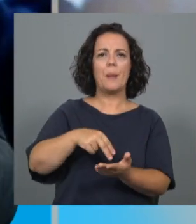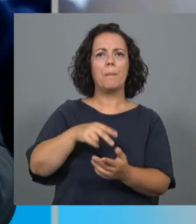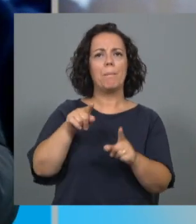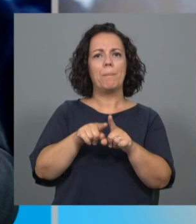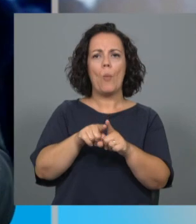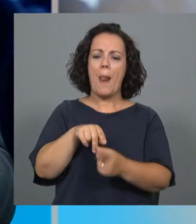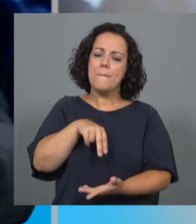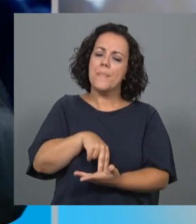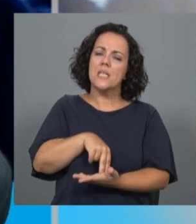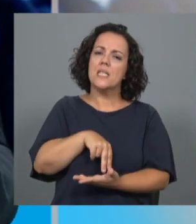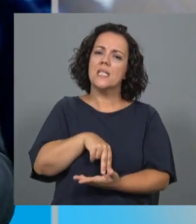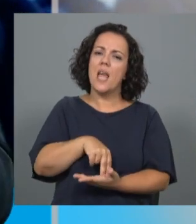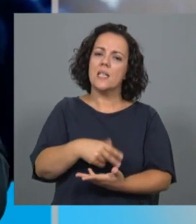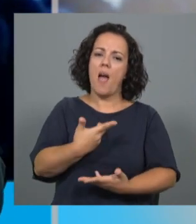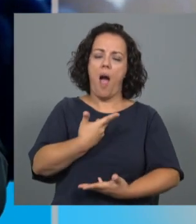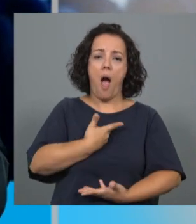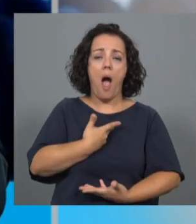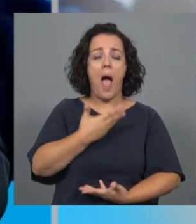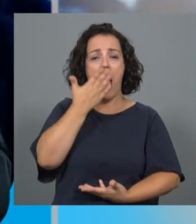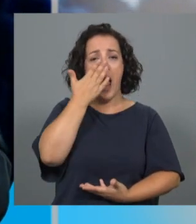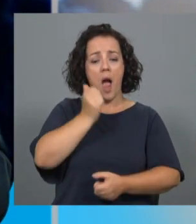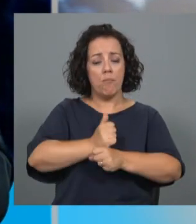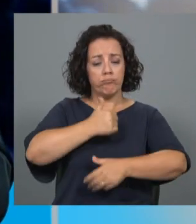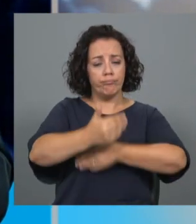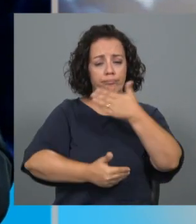em linha com os valores do Evangelho,